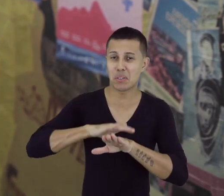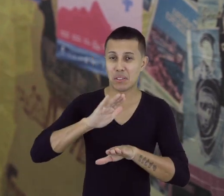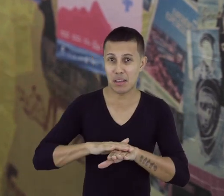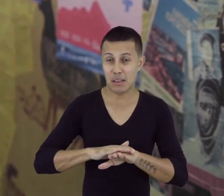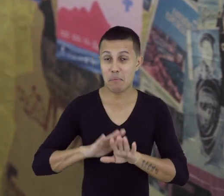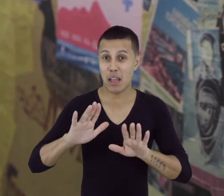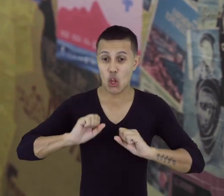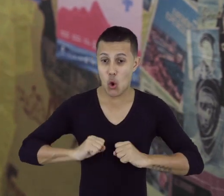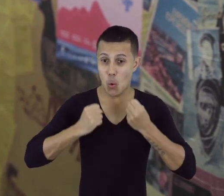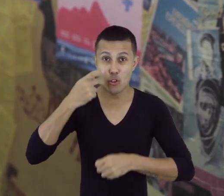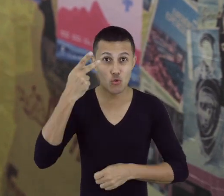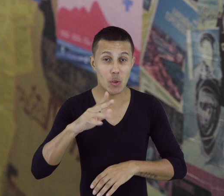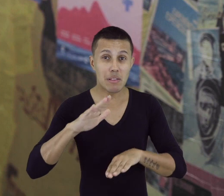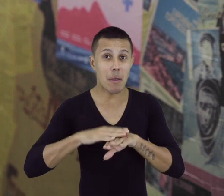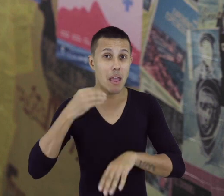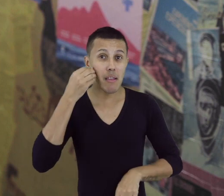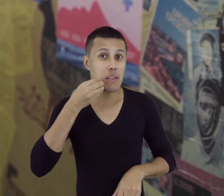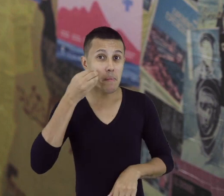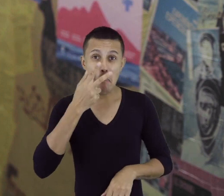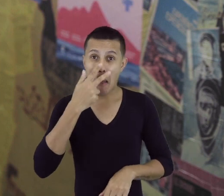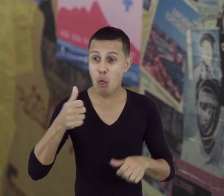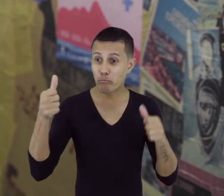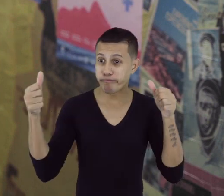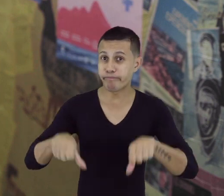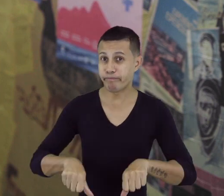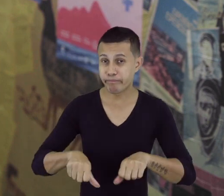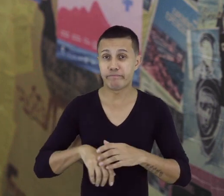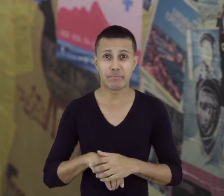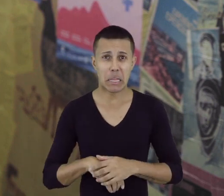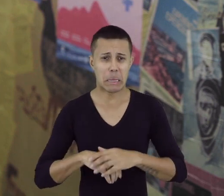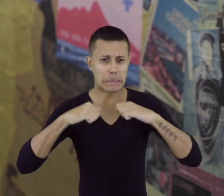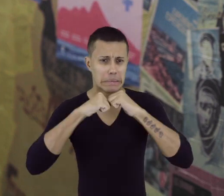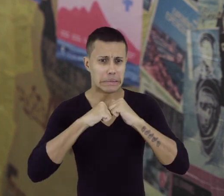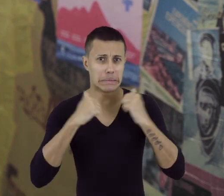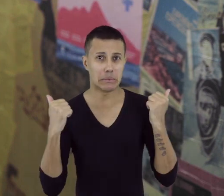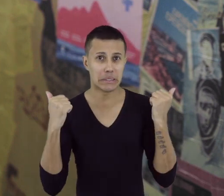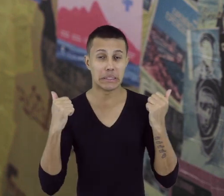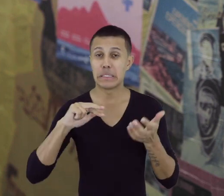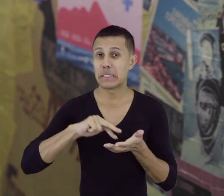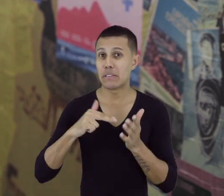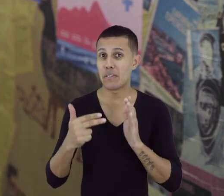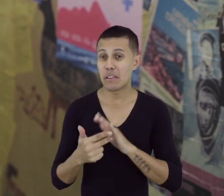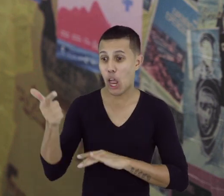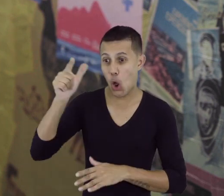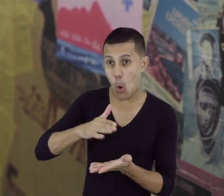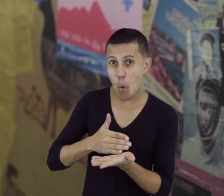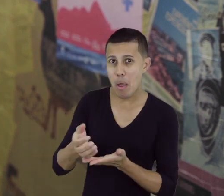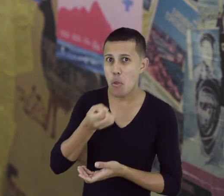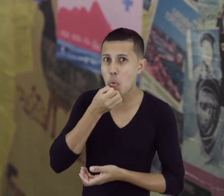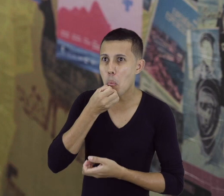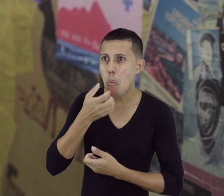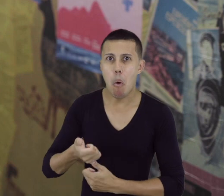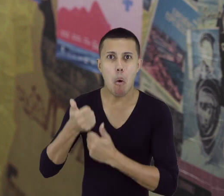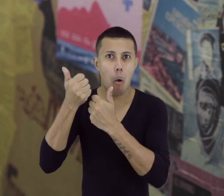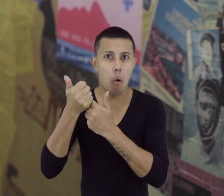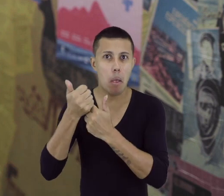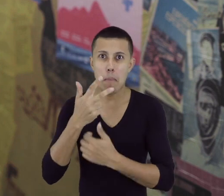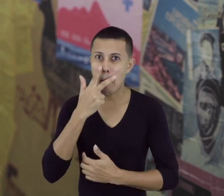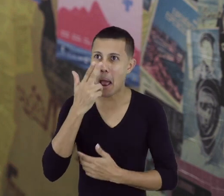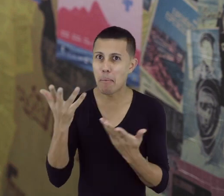De acordo com a sua atitude, até mesmo experiências que são negativas e até rupturas podem revelar recomeços tão positivos